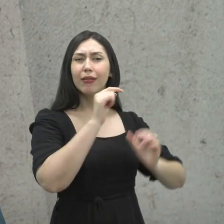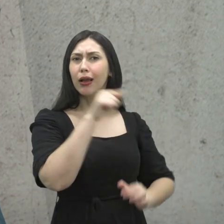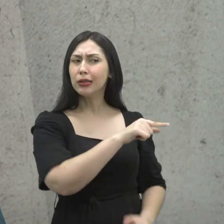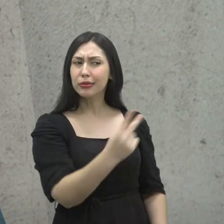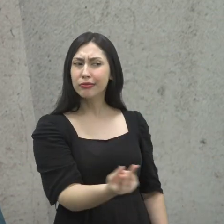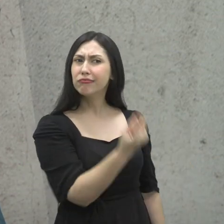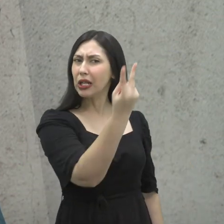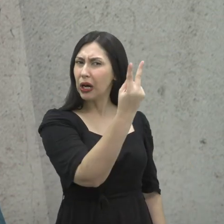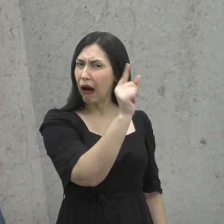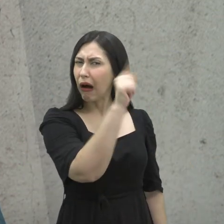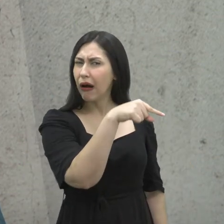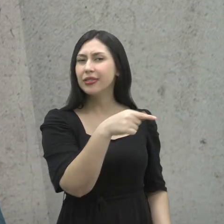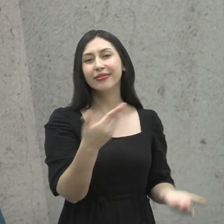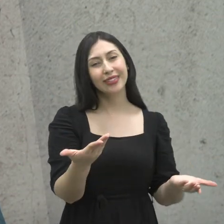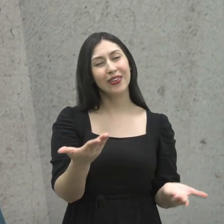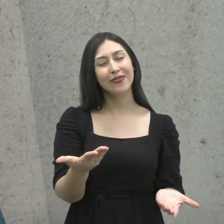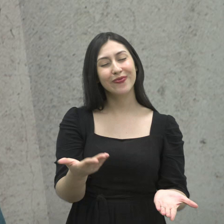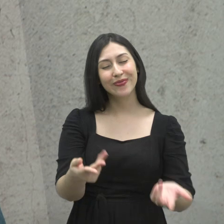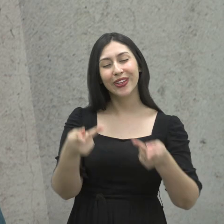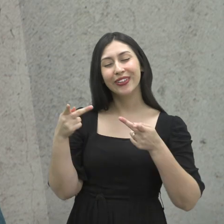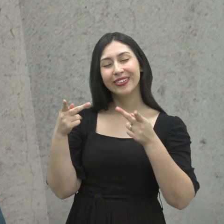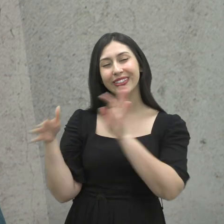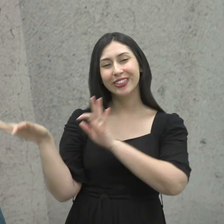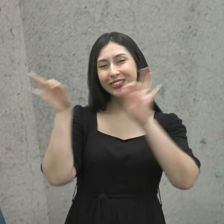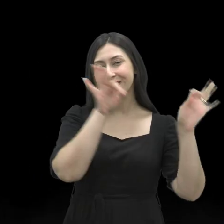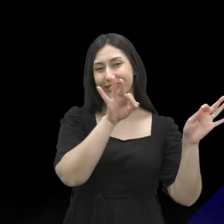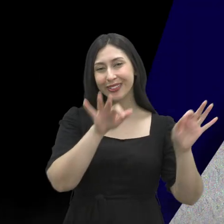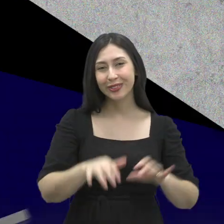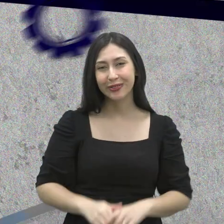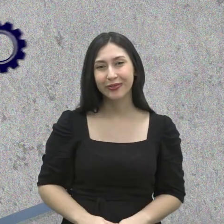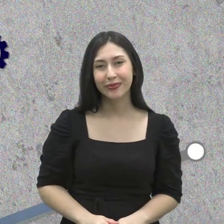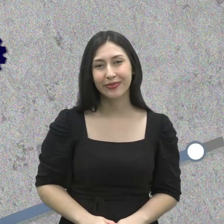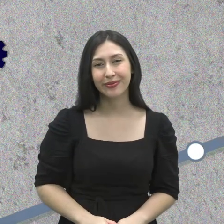valorizada? Então, convido a você a acompanhar comigo a partir de agora.